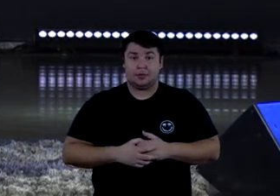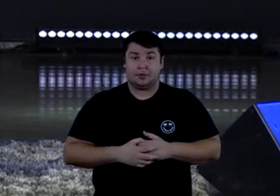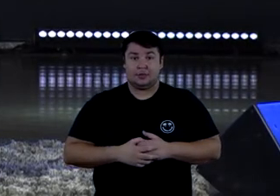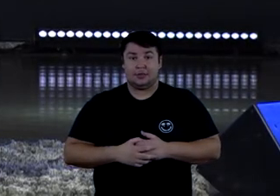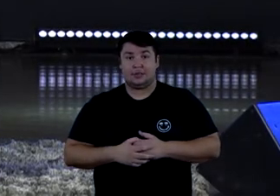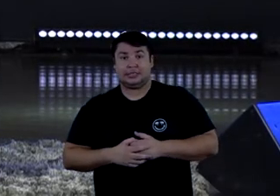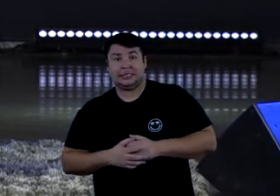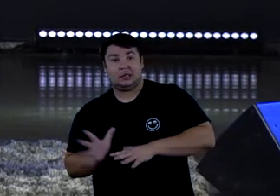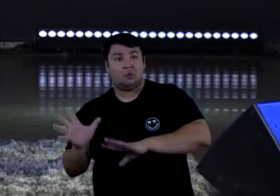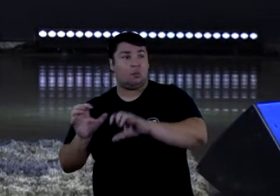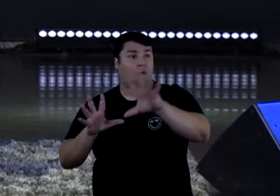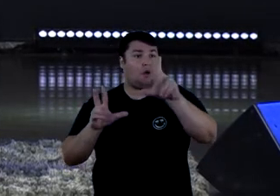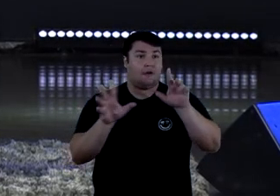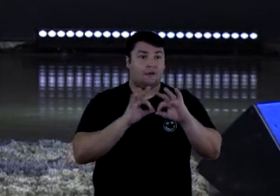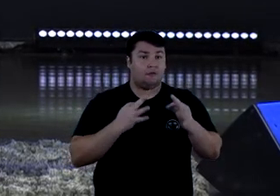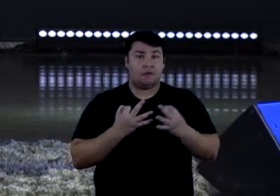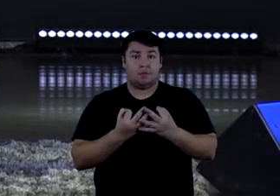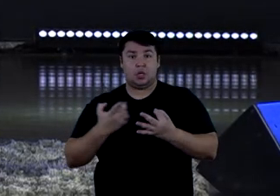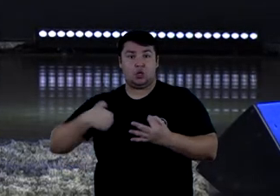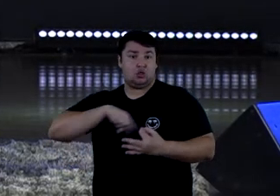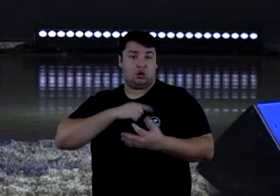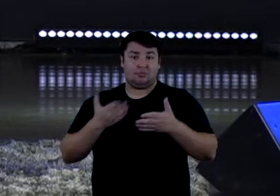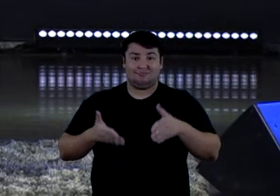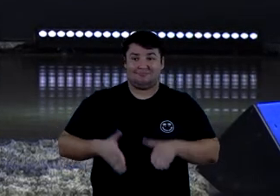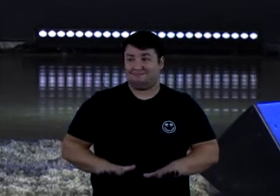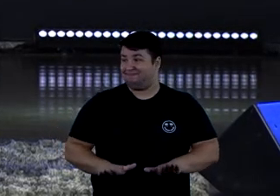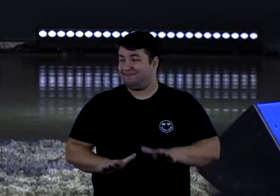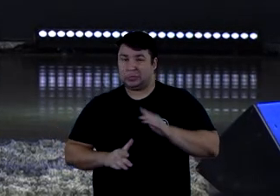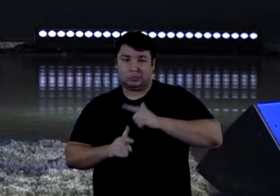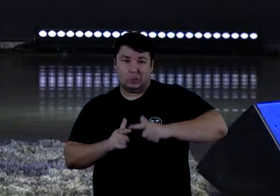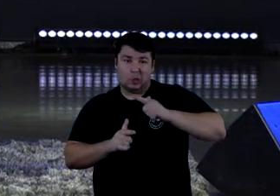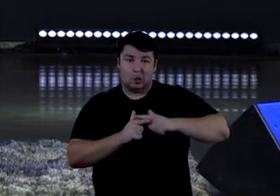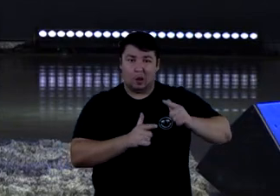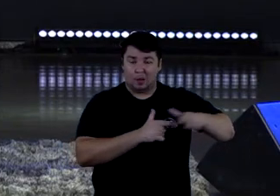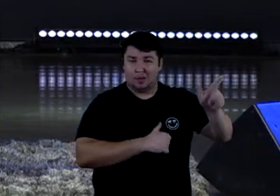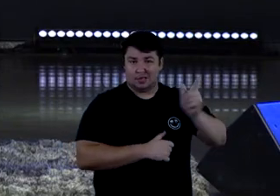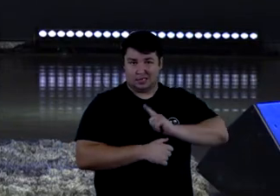dependendo do cenário, da família onde a gente nasce, das situações que a gente passa,